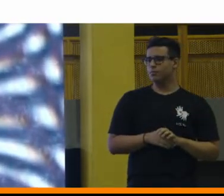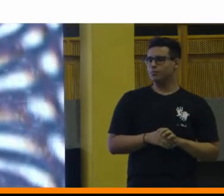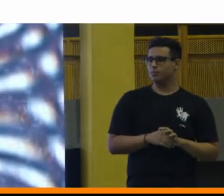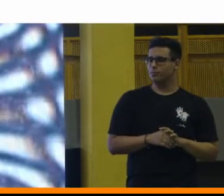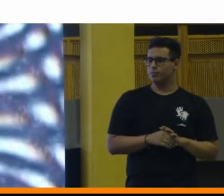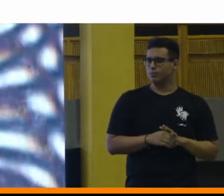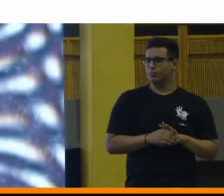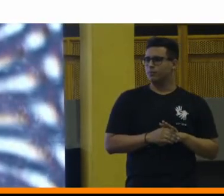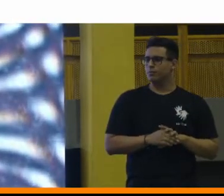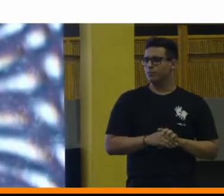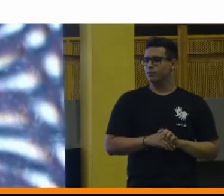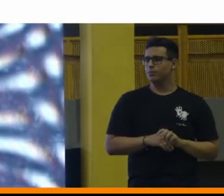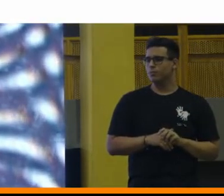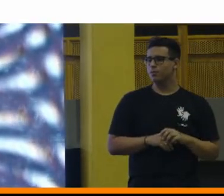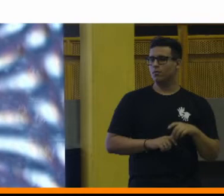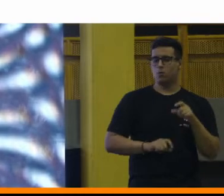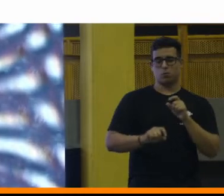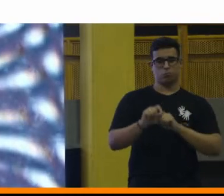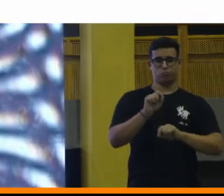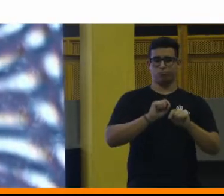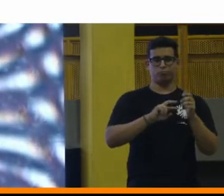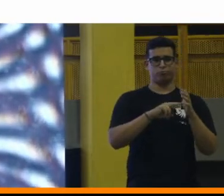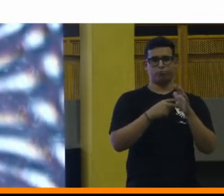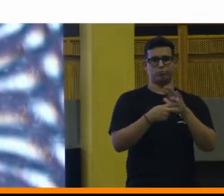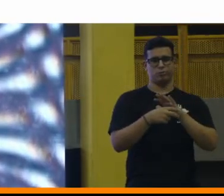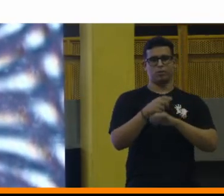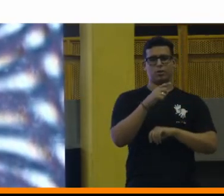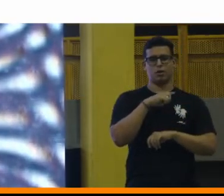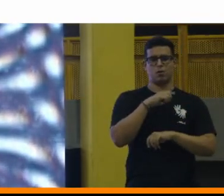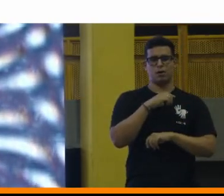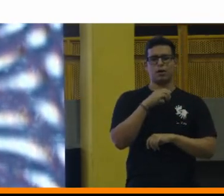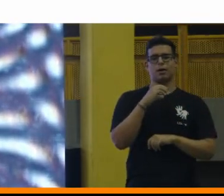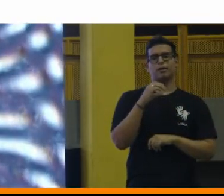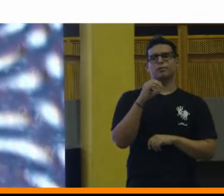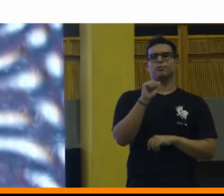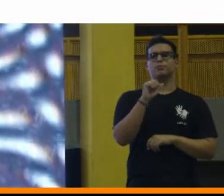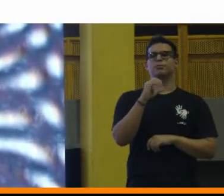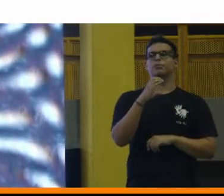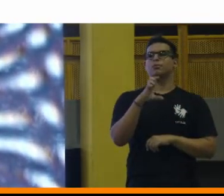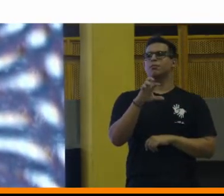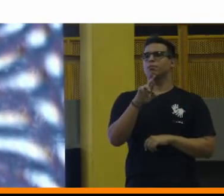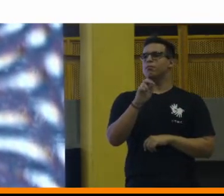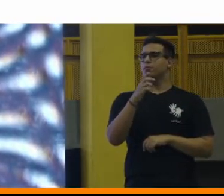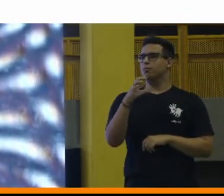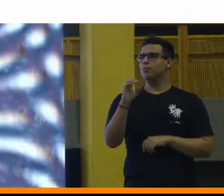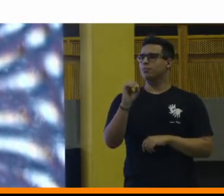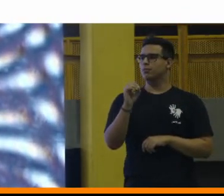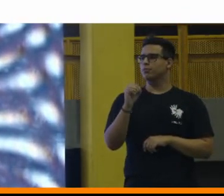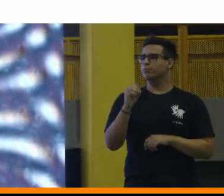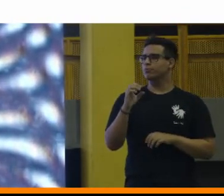zero. O que significa ter uma aceleração zero?